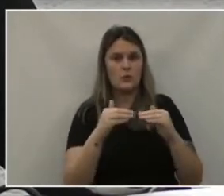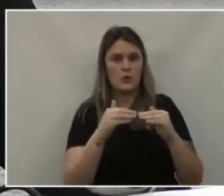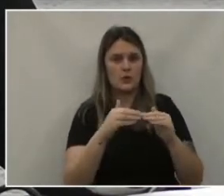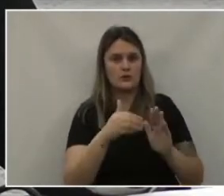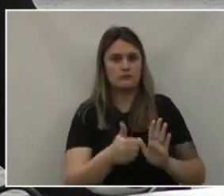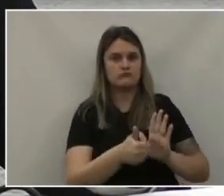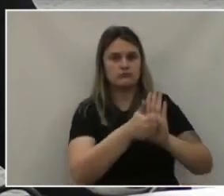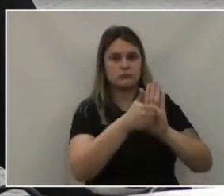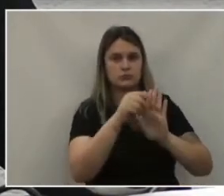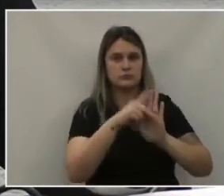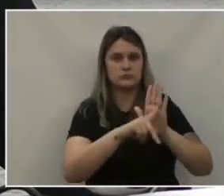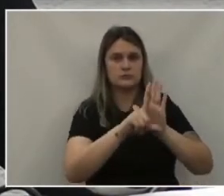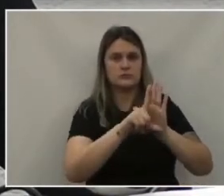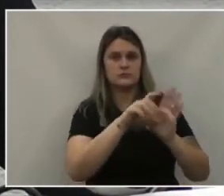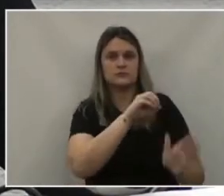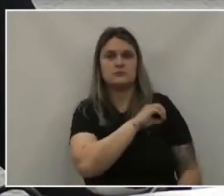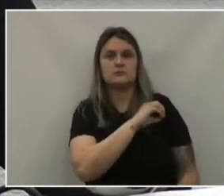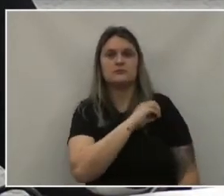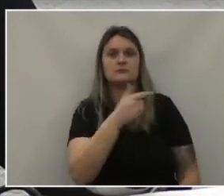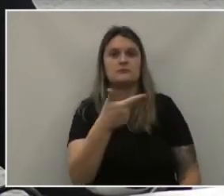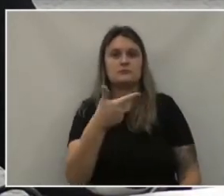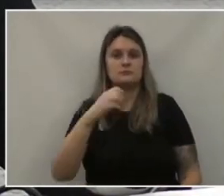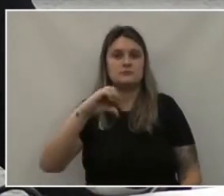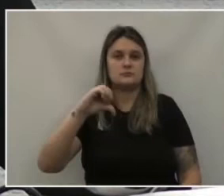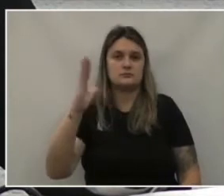ao projeto de lei ordinária número